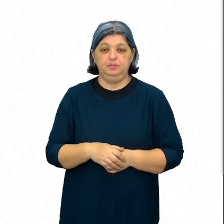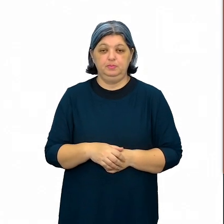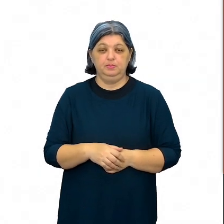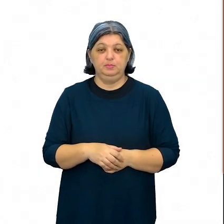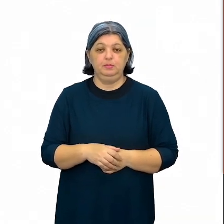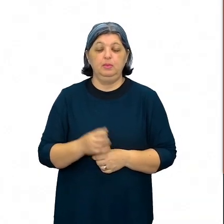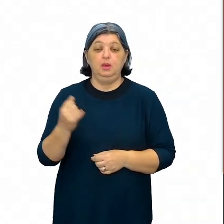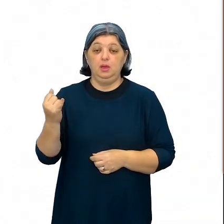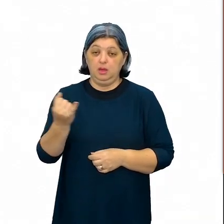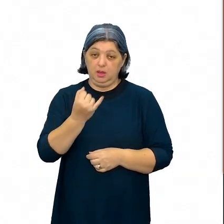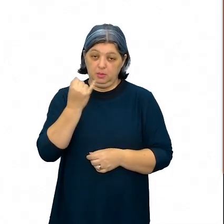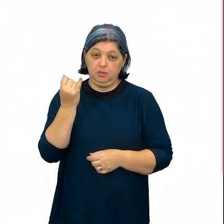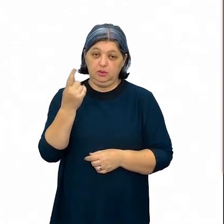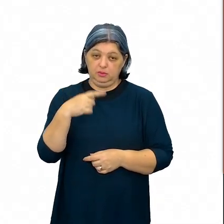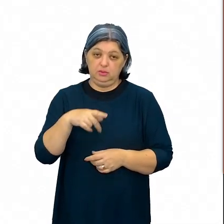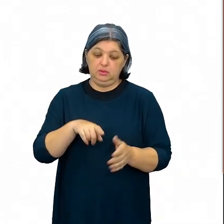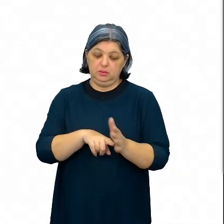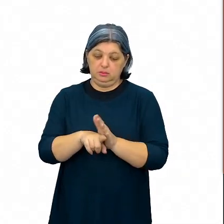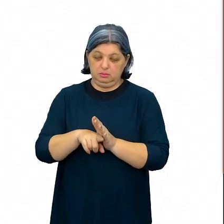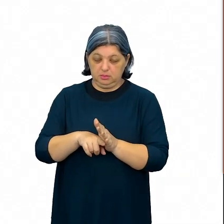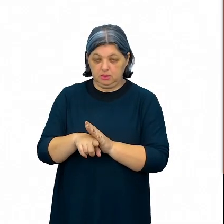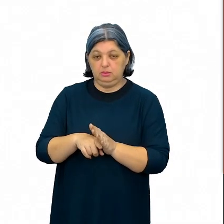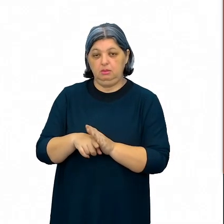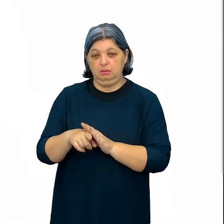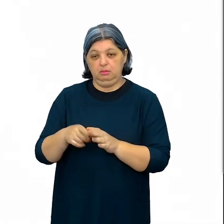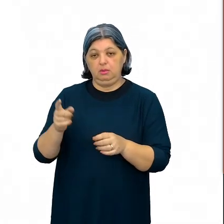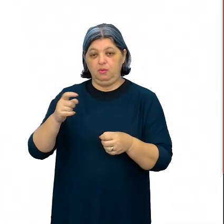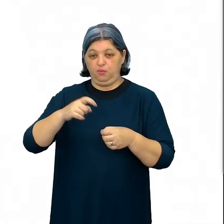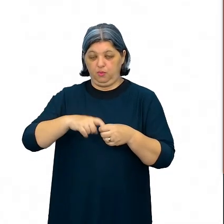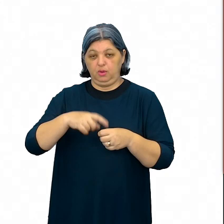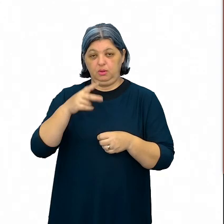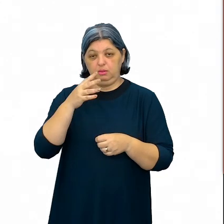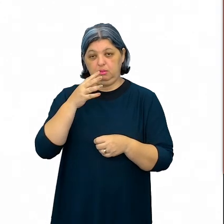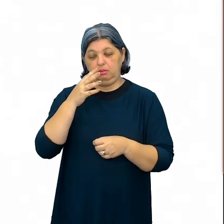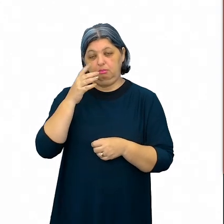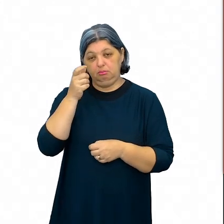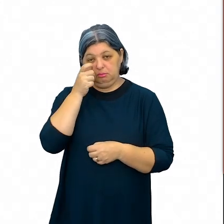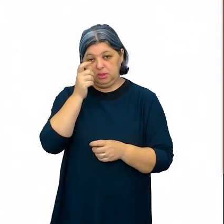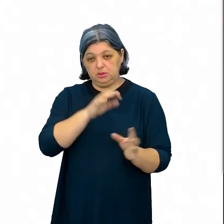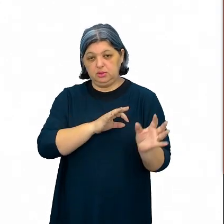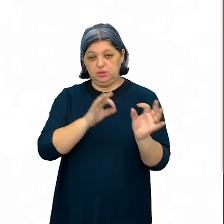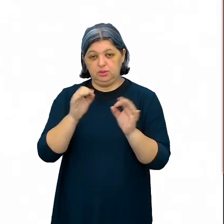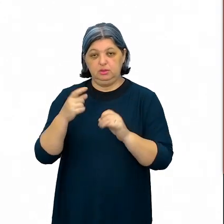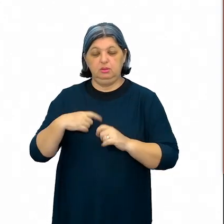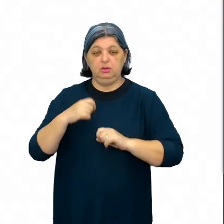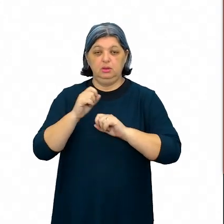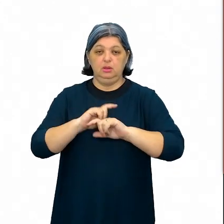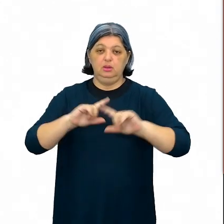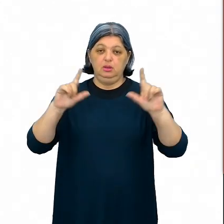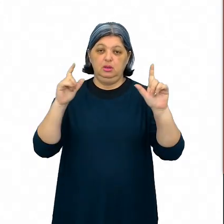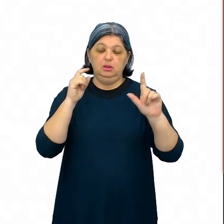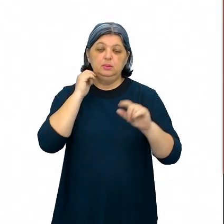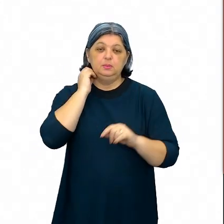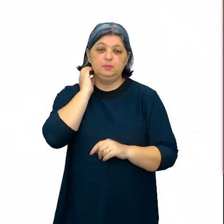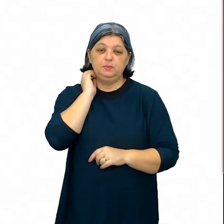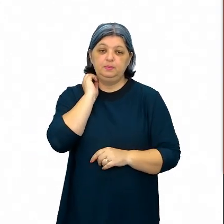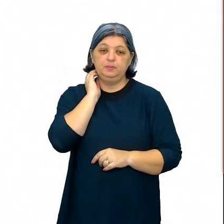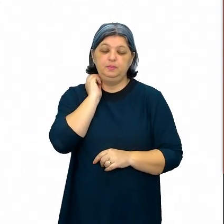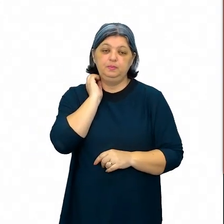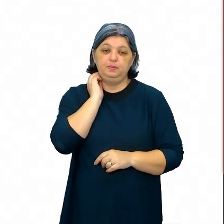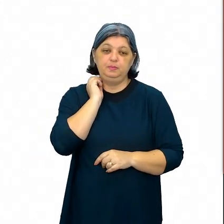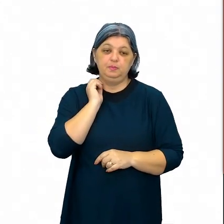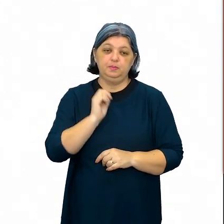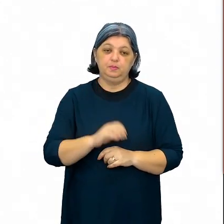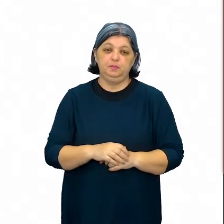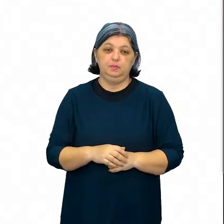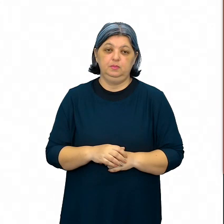é importante que você retorna tá bom pessoal então vamos lá Aqui nós temos aqui uma tela só para gente poder se localizar